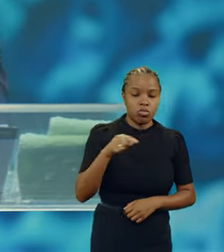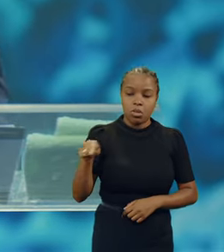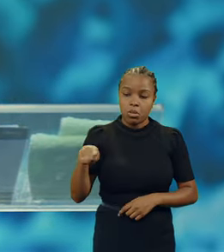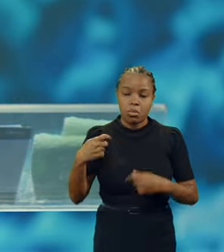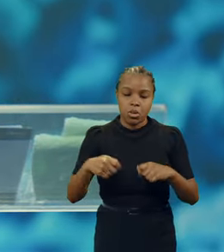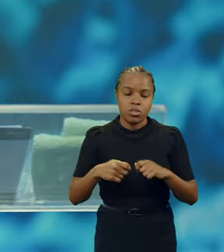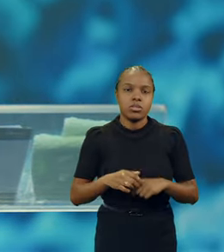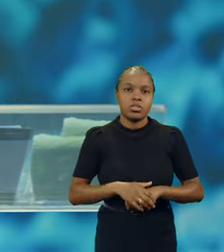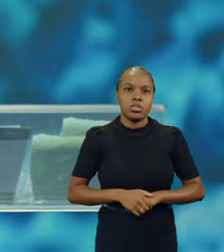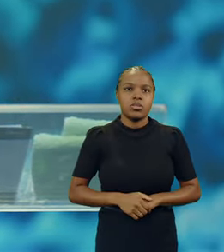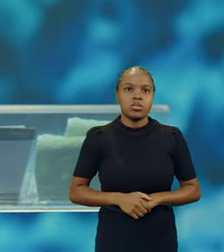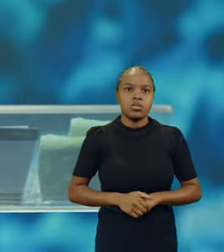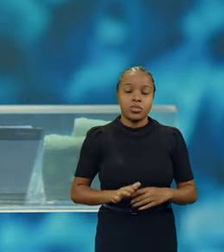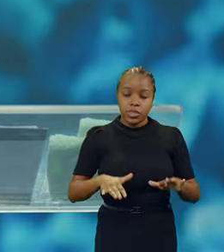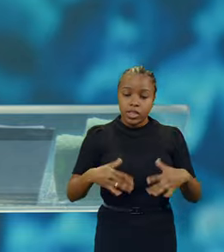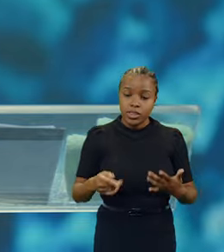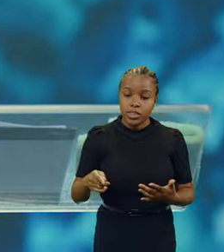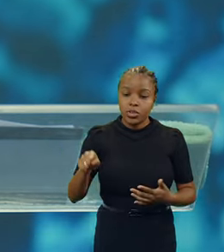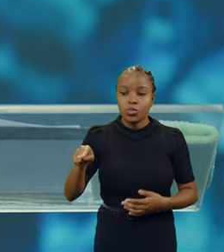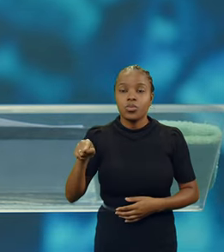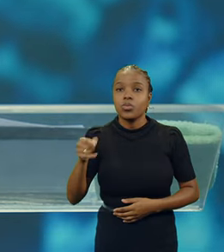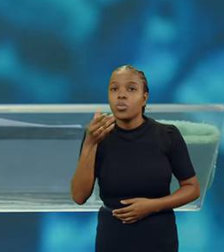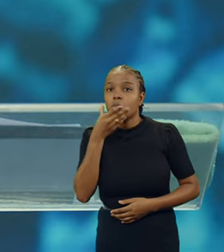Então Judá saiu